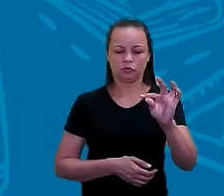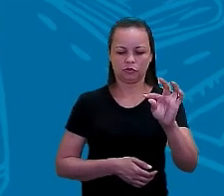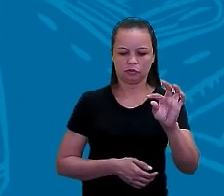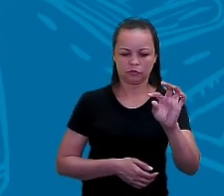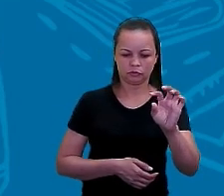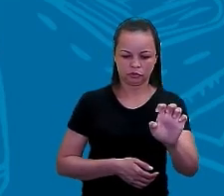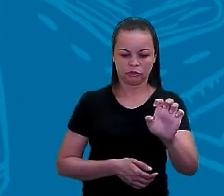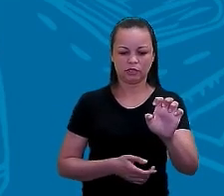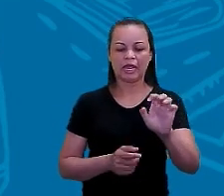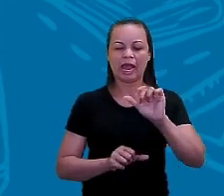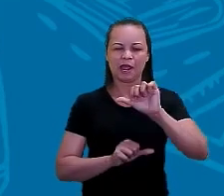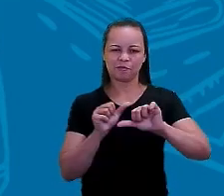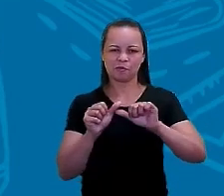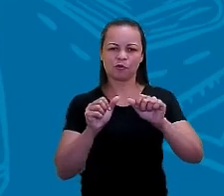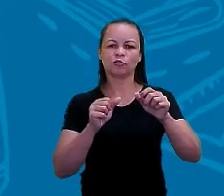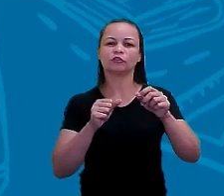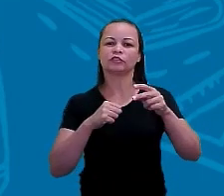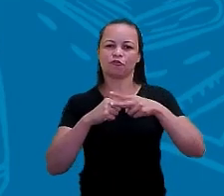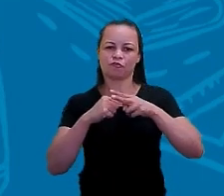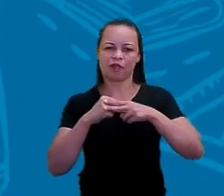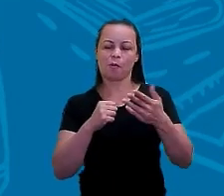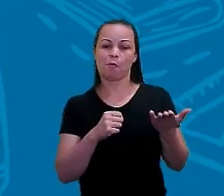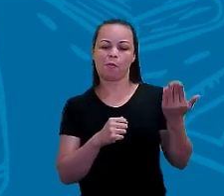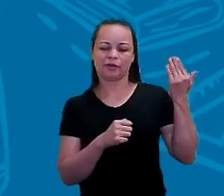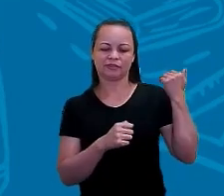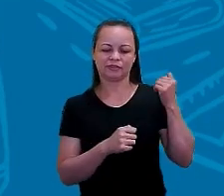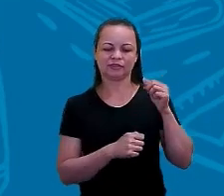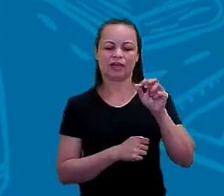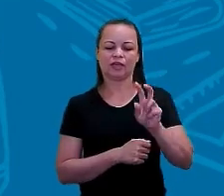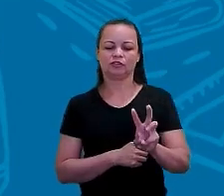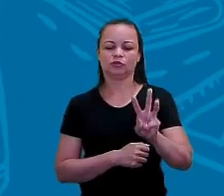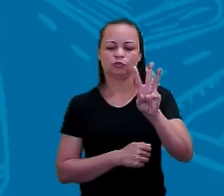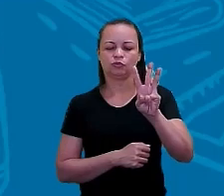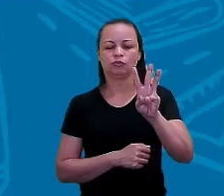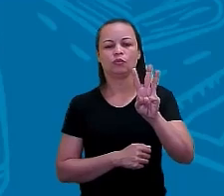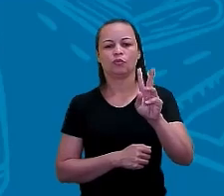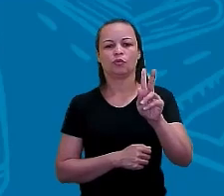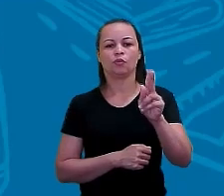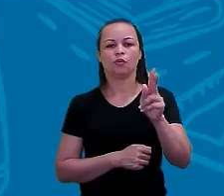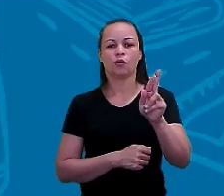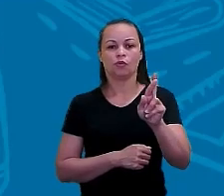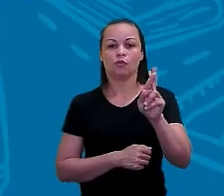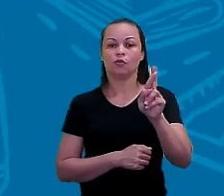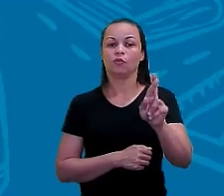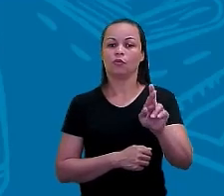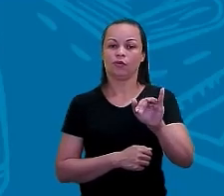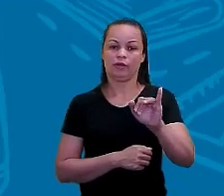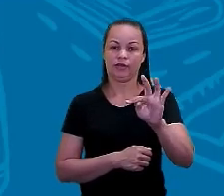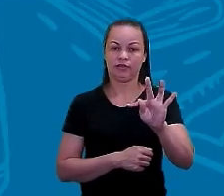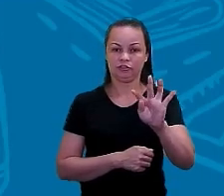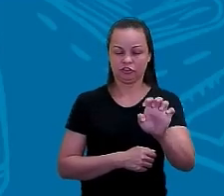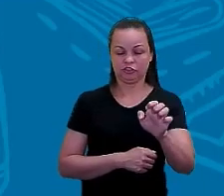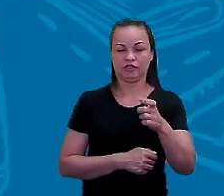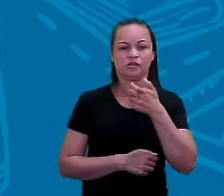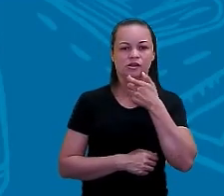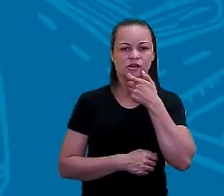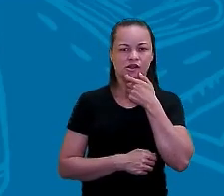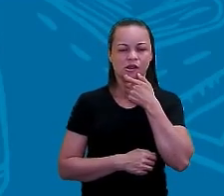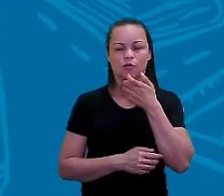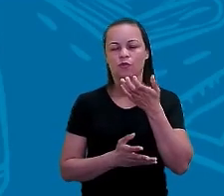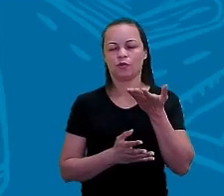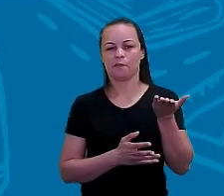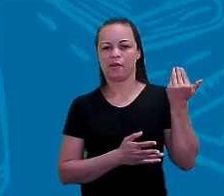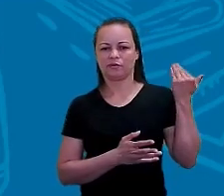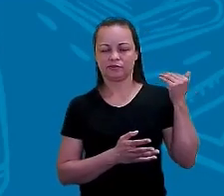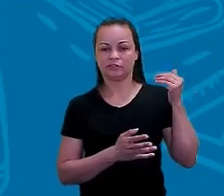frase, tá? E a interrogação no final. Aí vai ficar, did he write a postcard? Did he write a